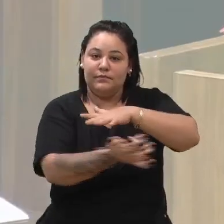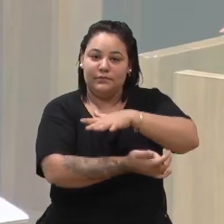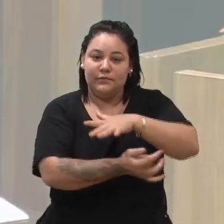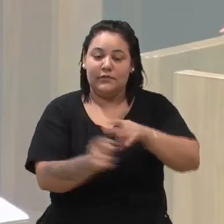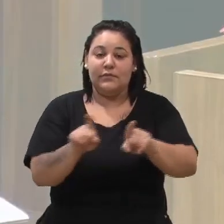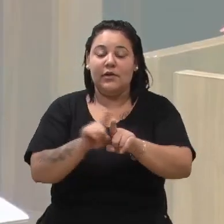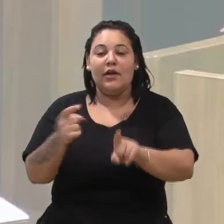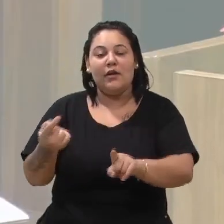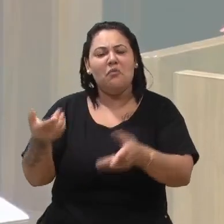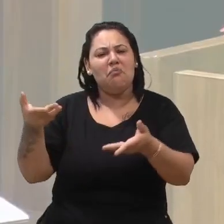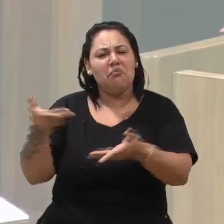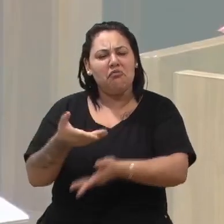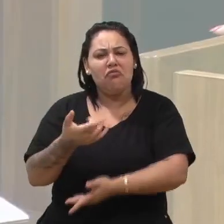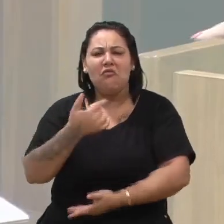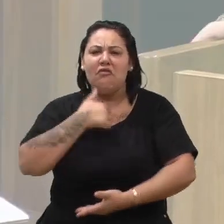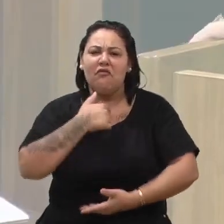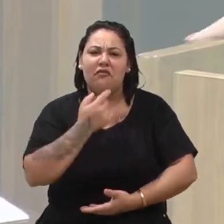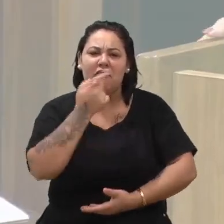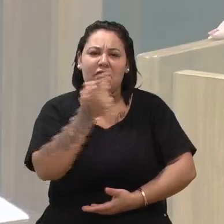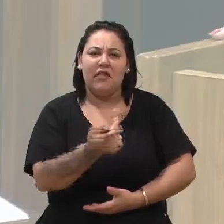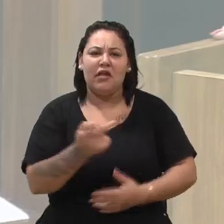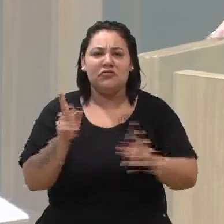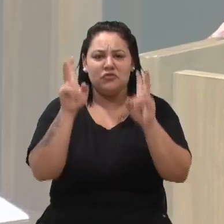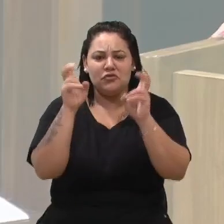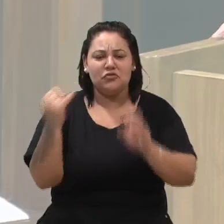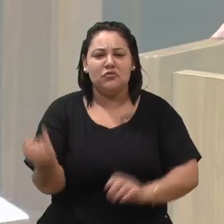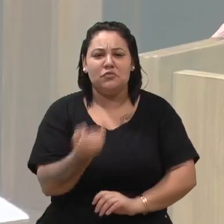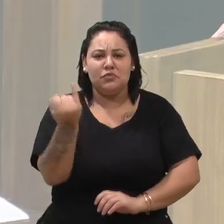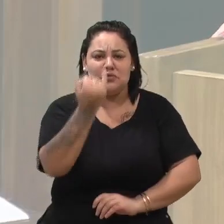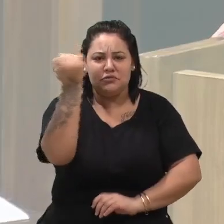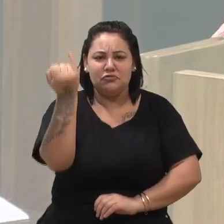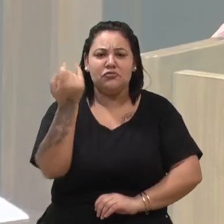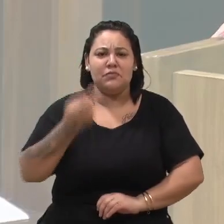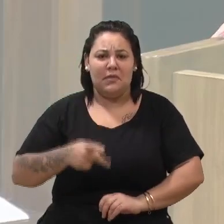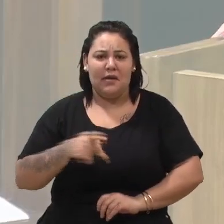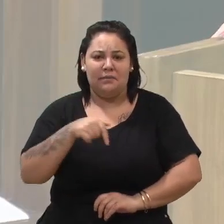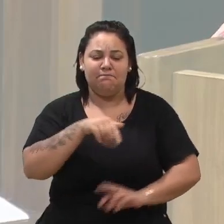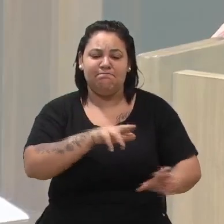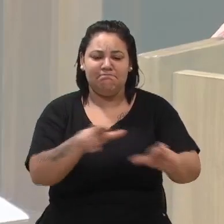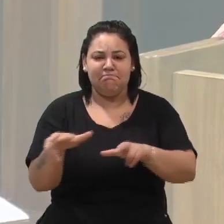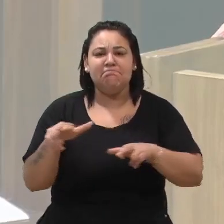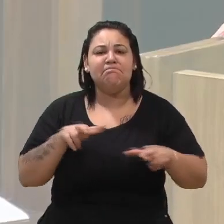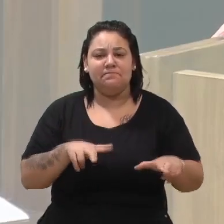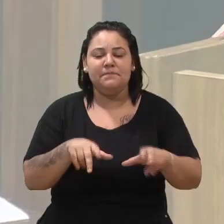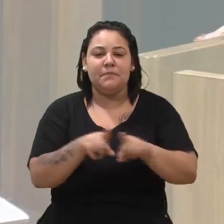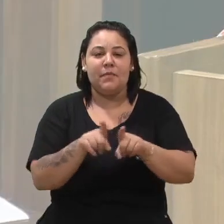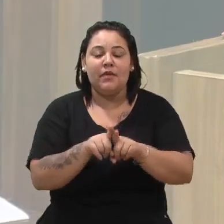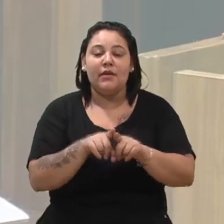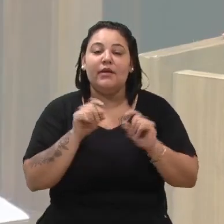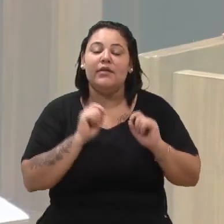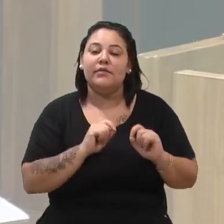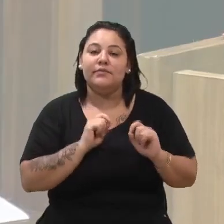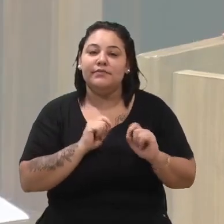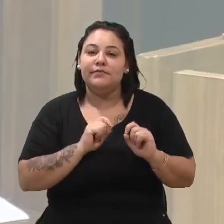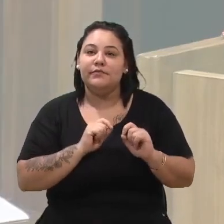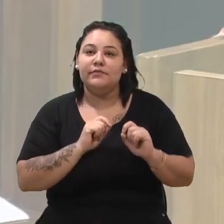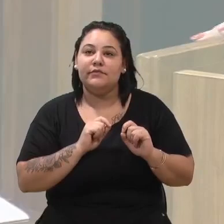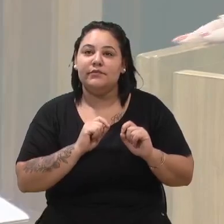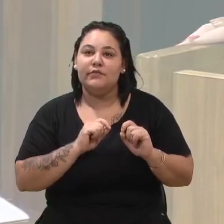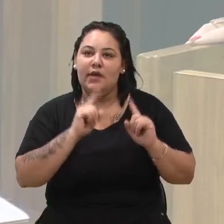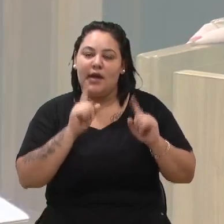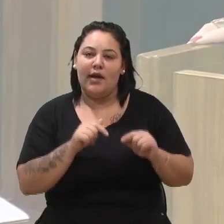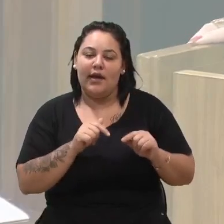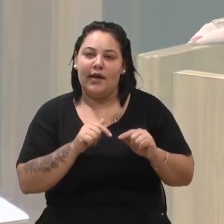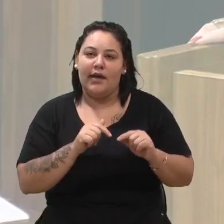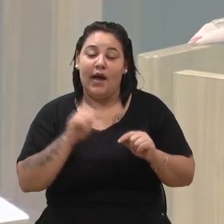hoje vou falar de um tema muito importante para a nossa cidade e região, que foi fruto de um debate